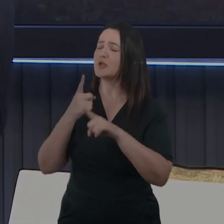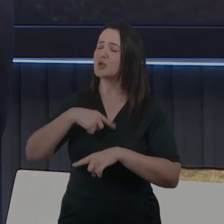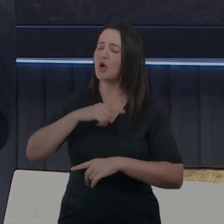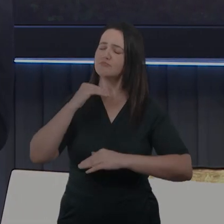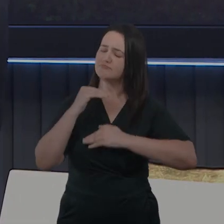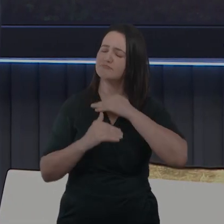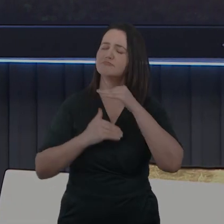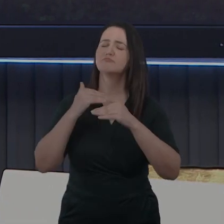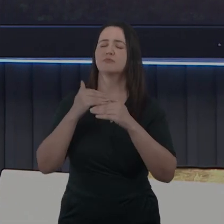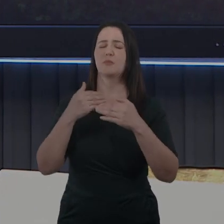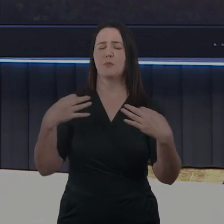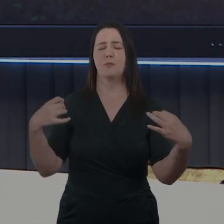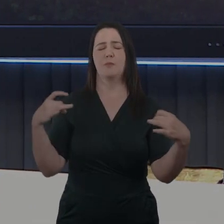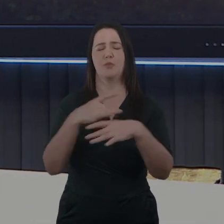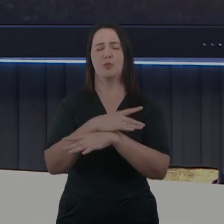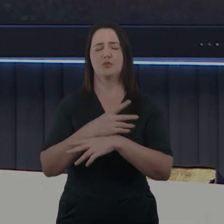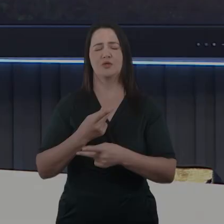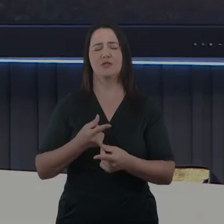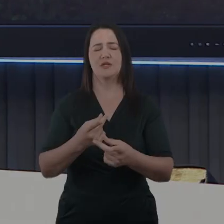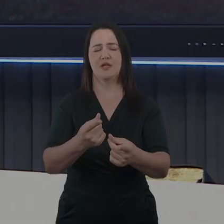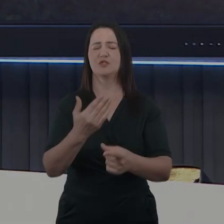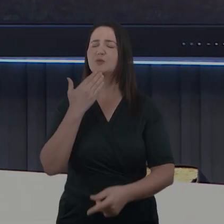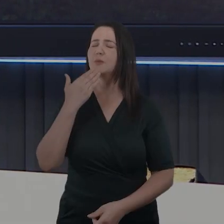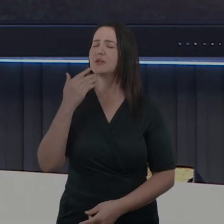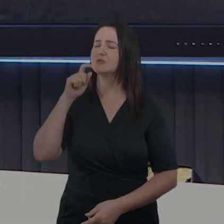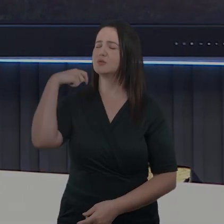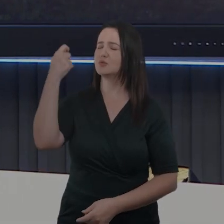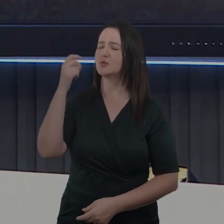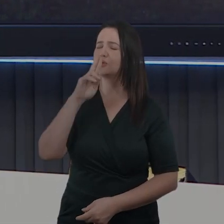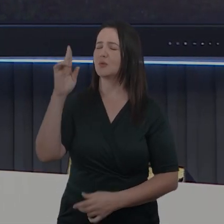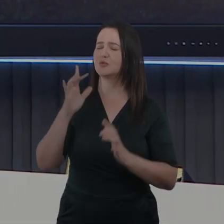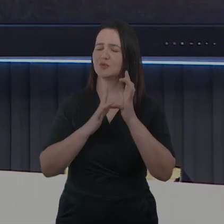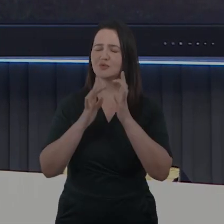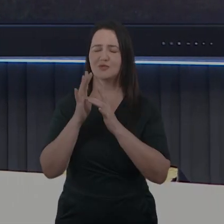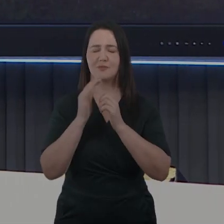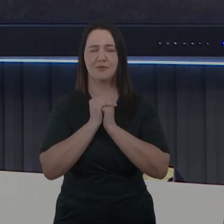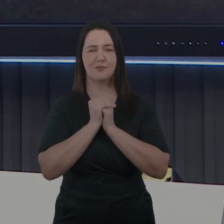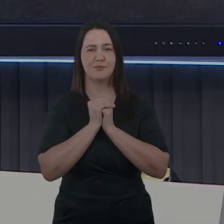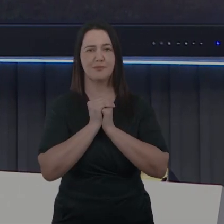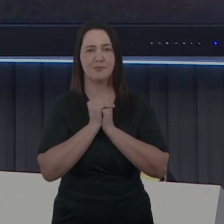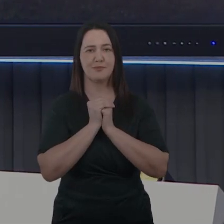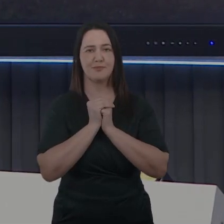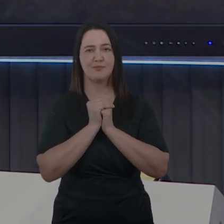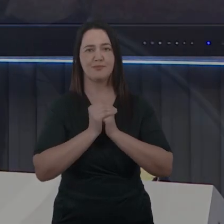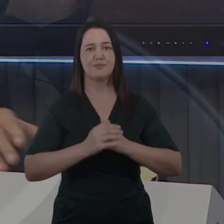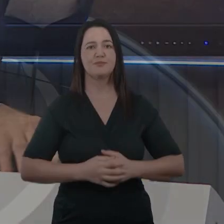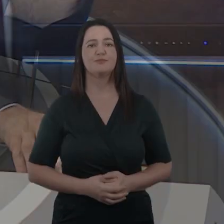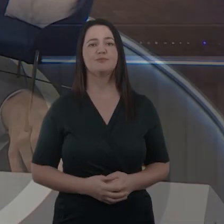nos preparemos para a eternidade em Cristo Jesus. É o que eu lhe peço no Teu nome. Amém.